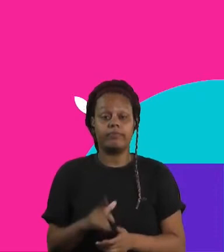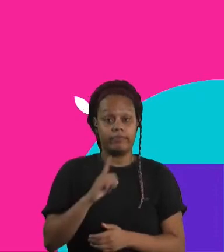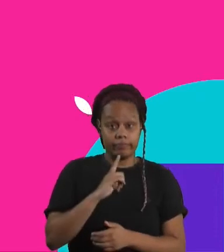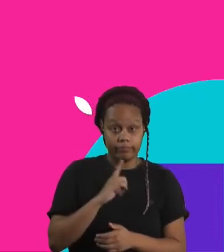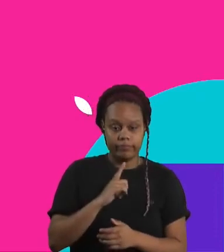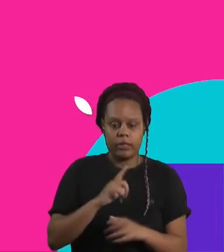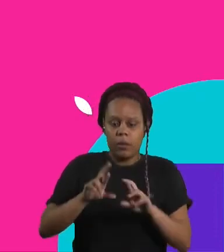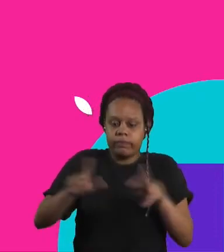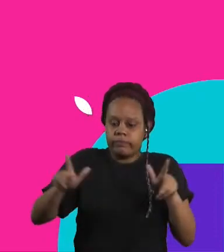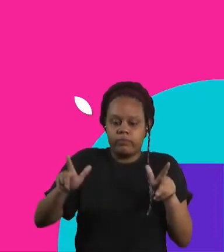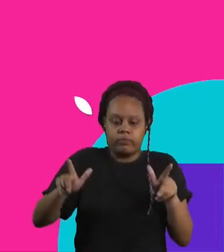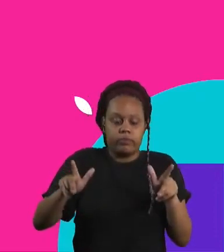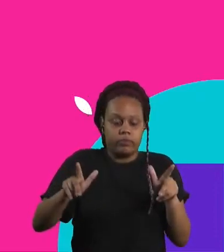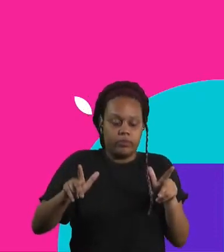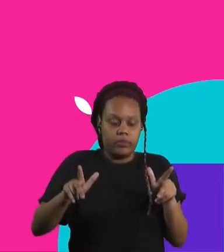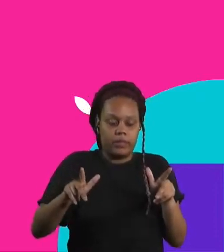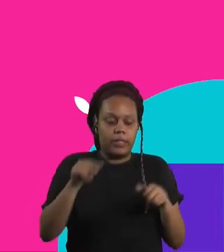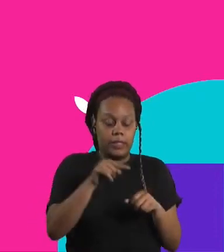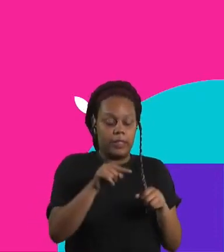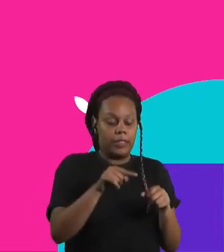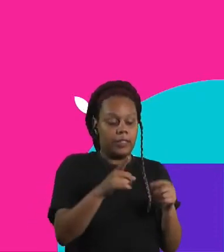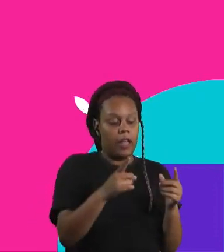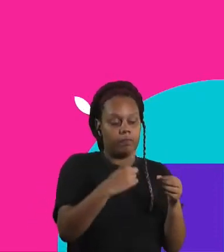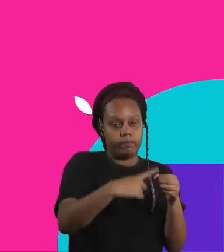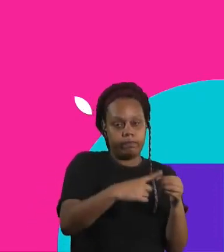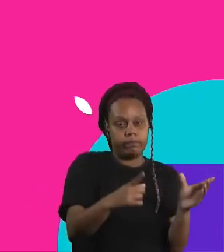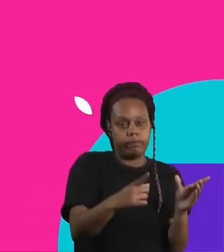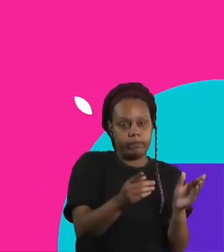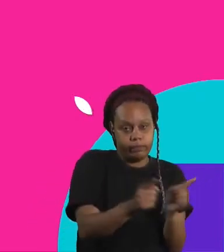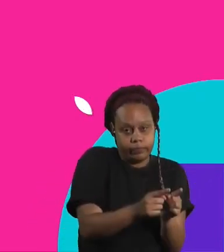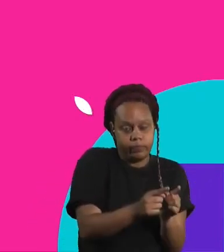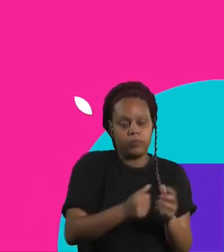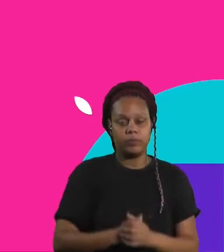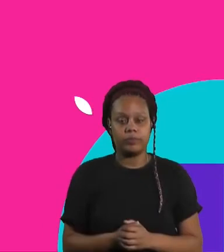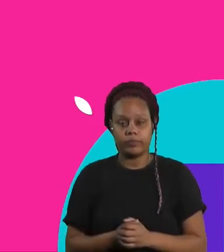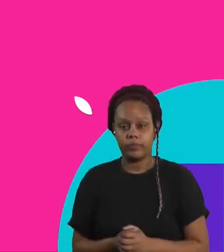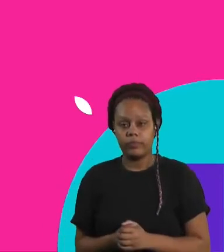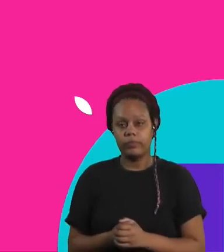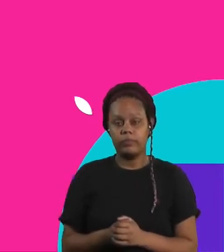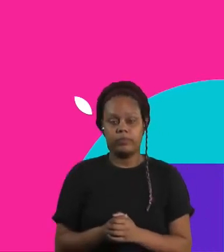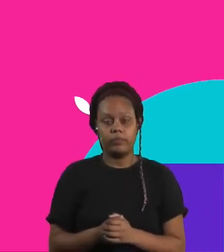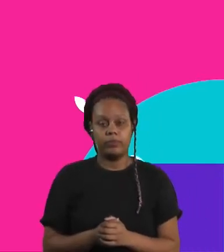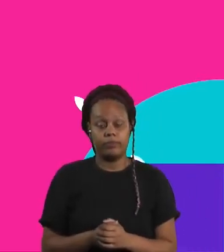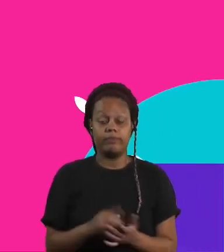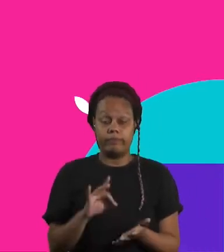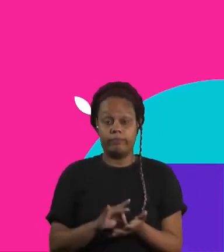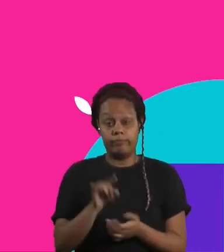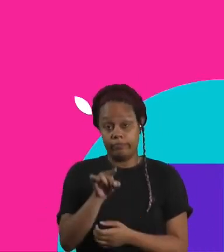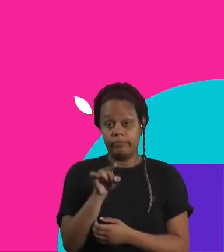cidades menores. E eu vou trazer ainda que essa que na verdade é a cereja do